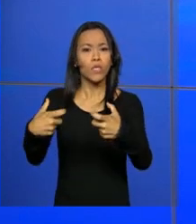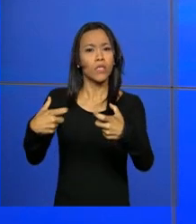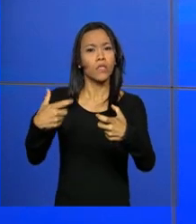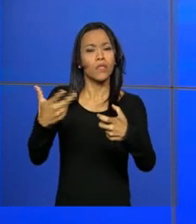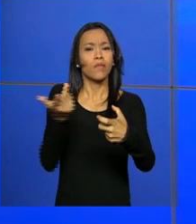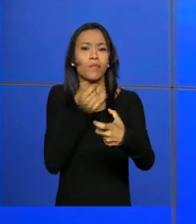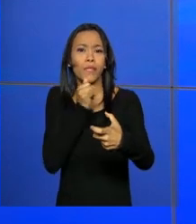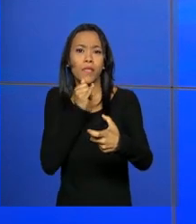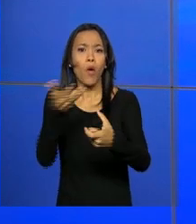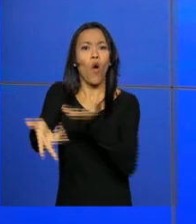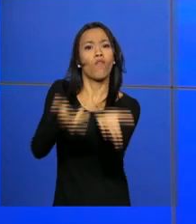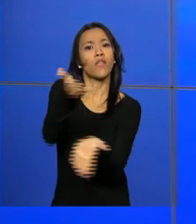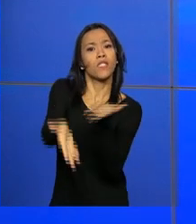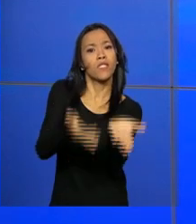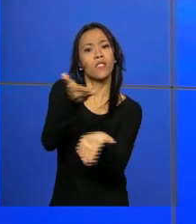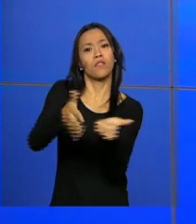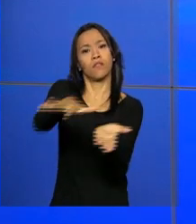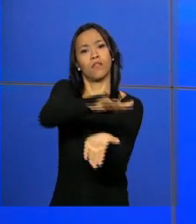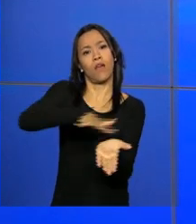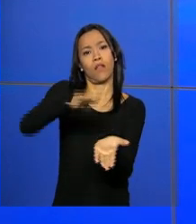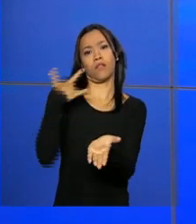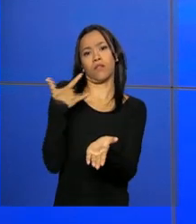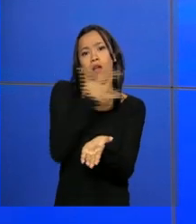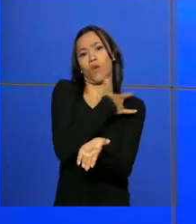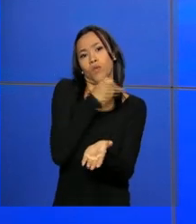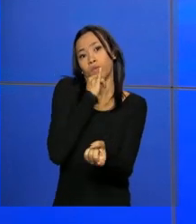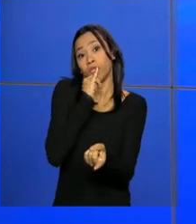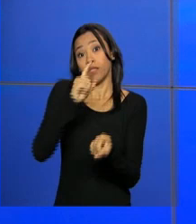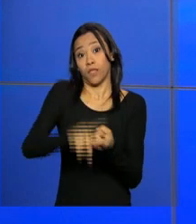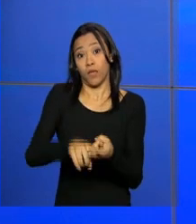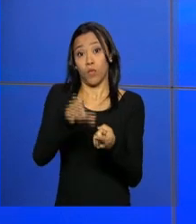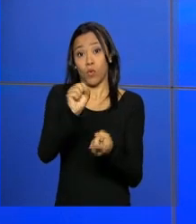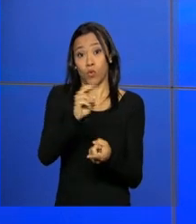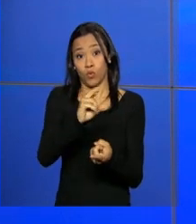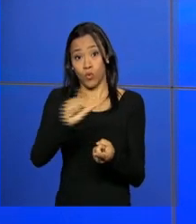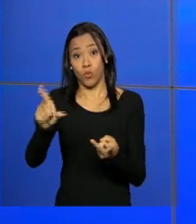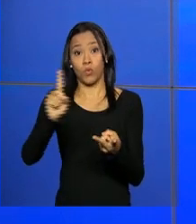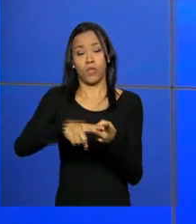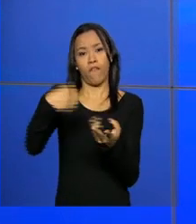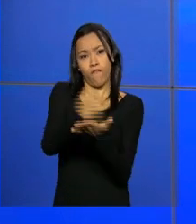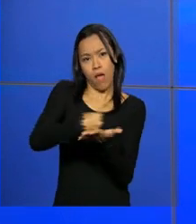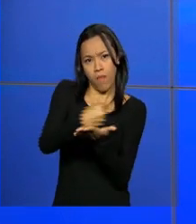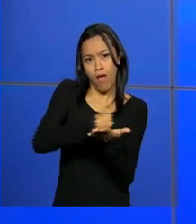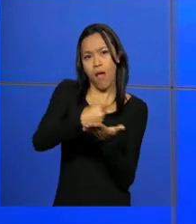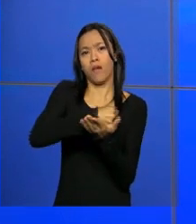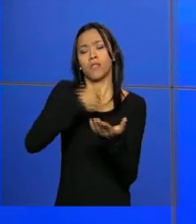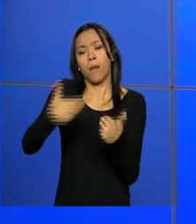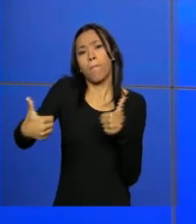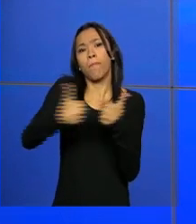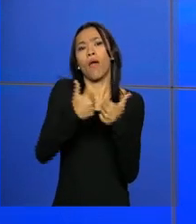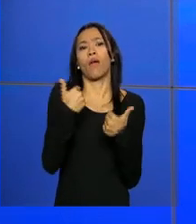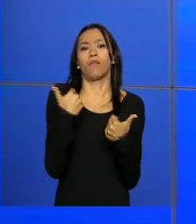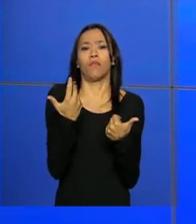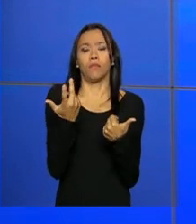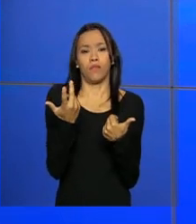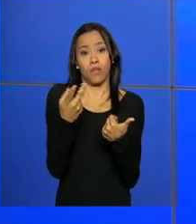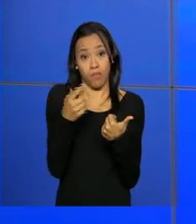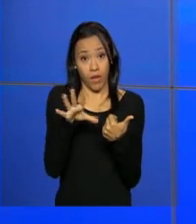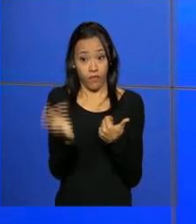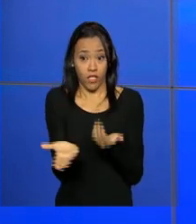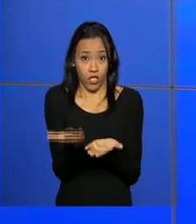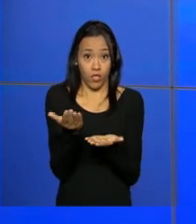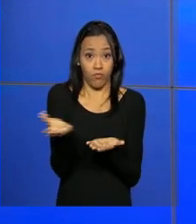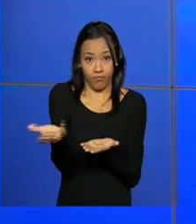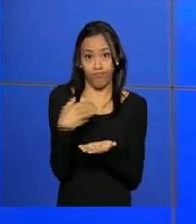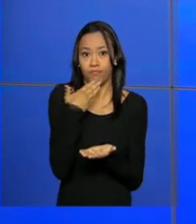serviços oferecidos na área de saúde pública como postos do SUS e farmácias populares mais próximas para retirada de